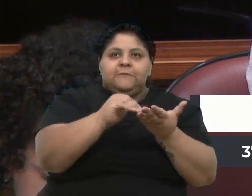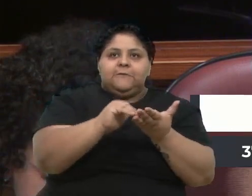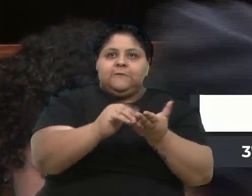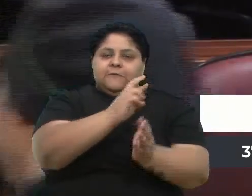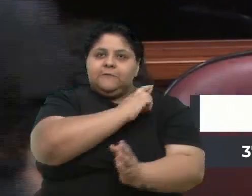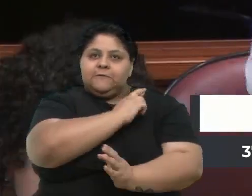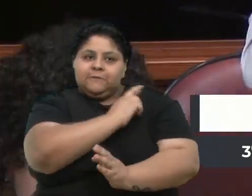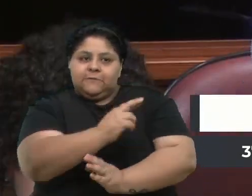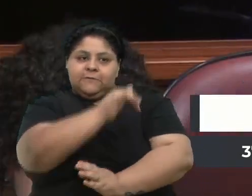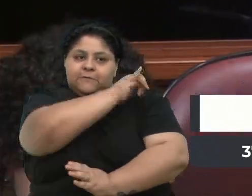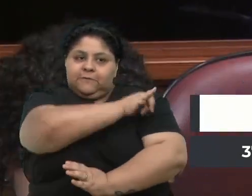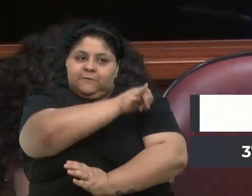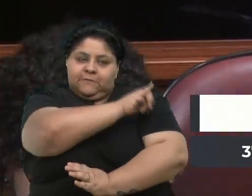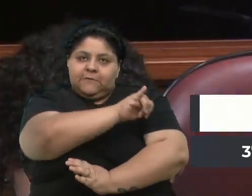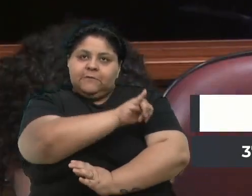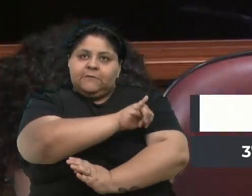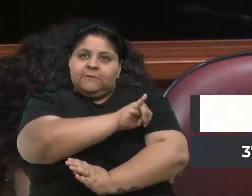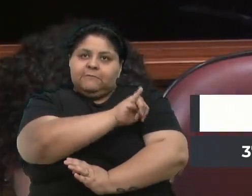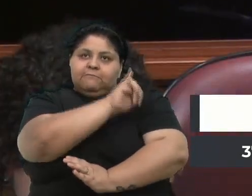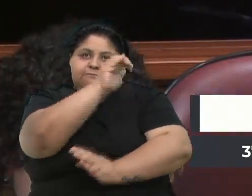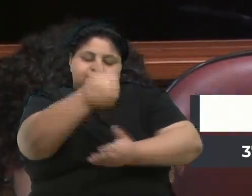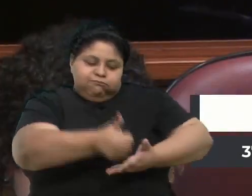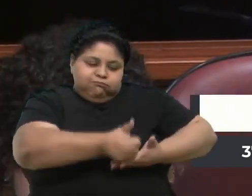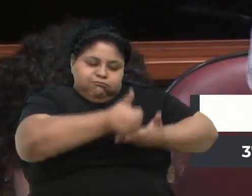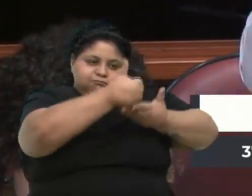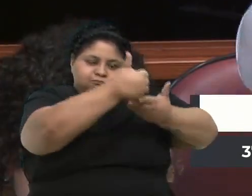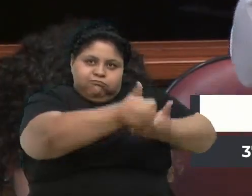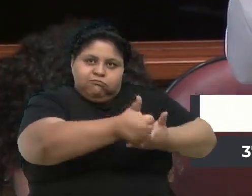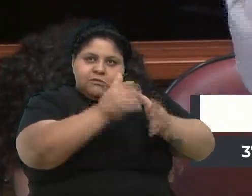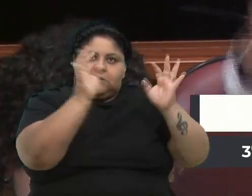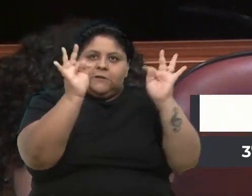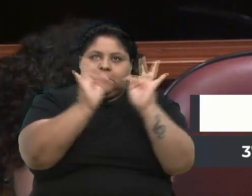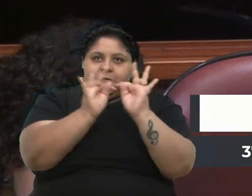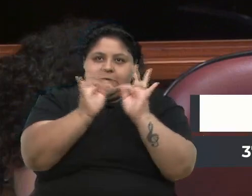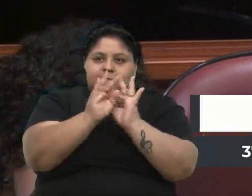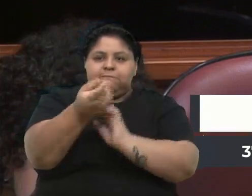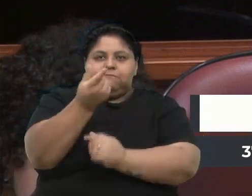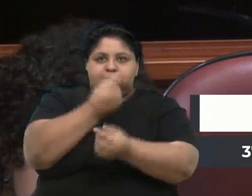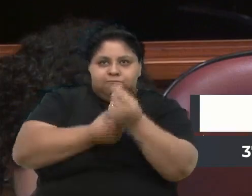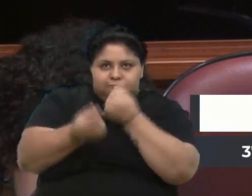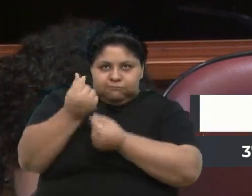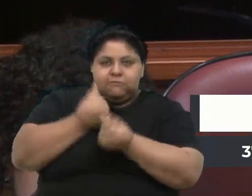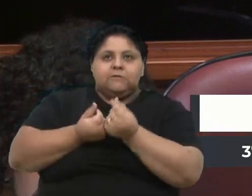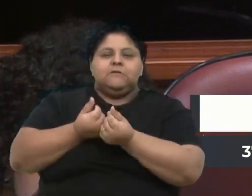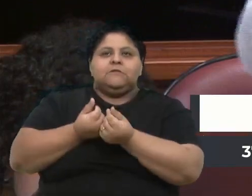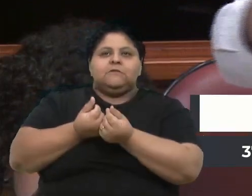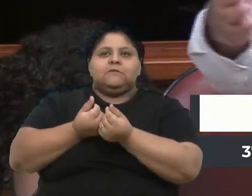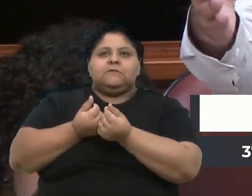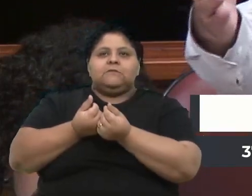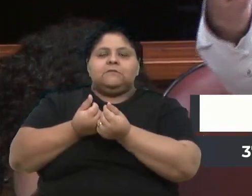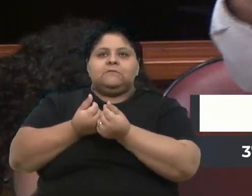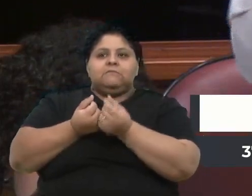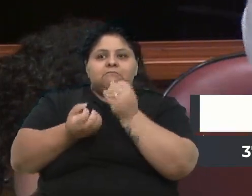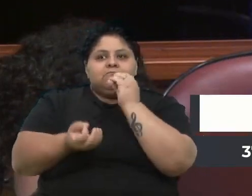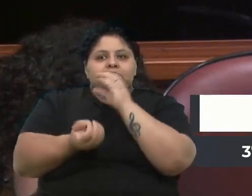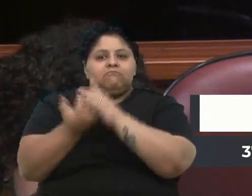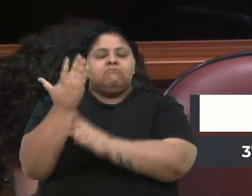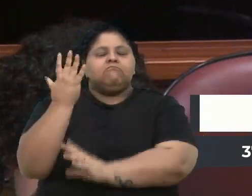Janeiro investiu, deu apoio, né, técnico, financeiro, e está se